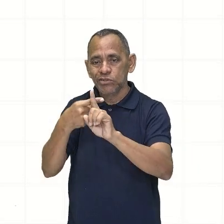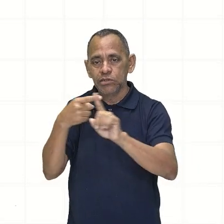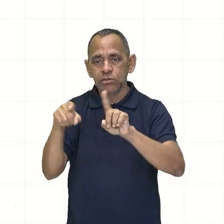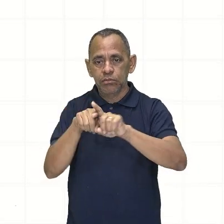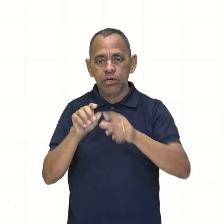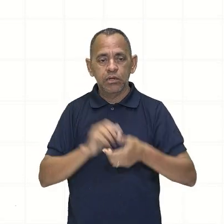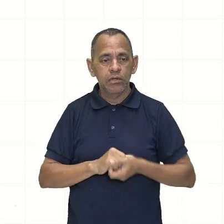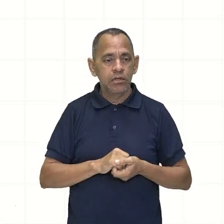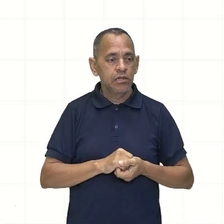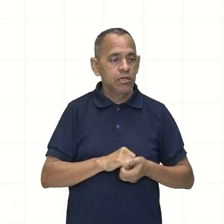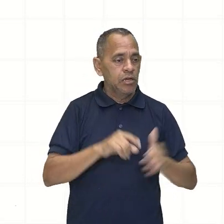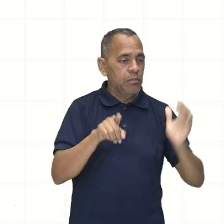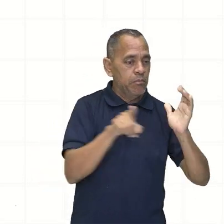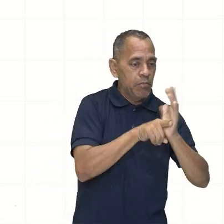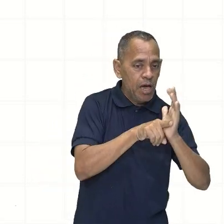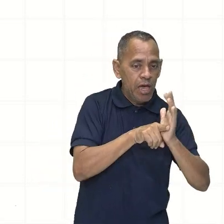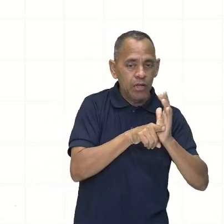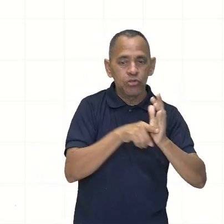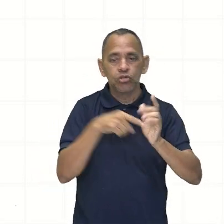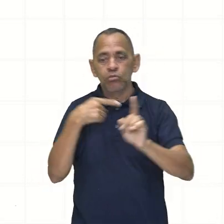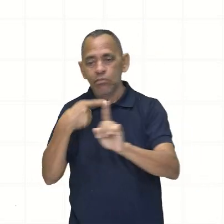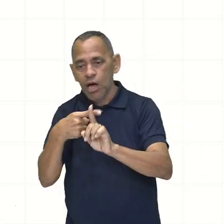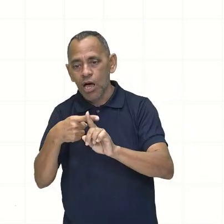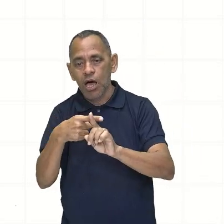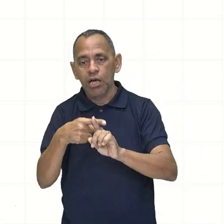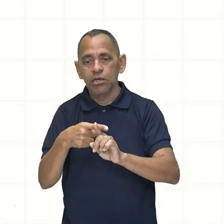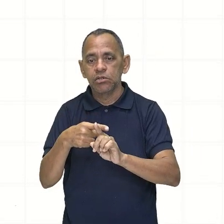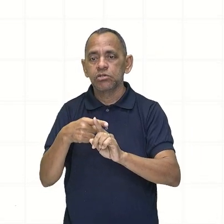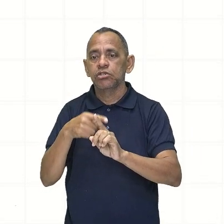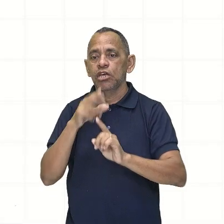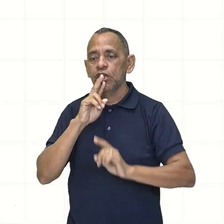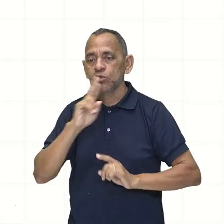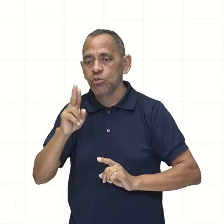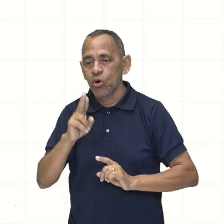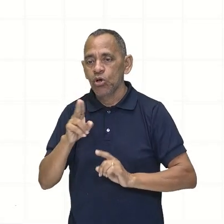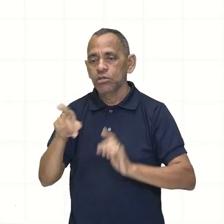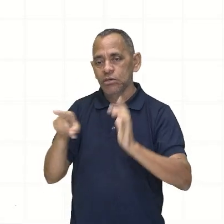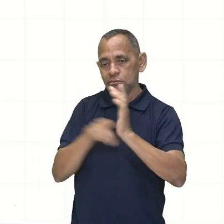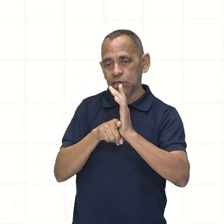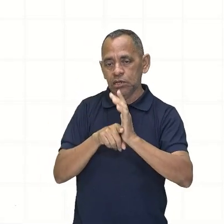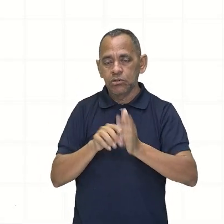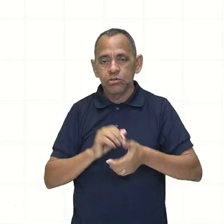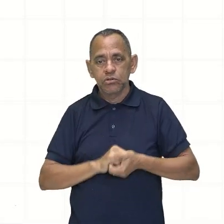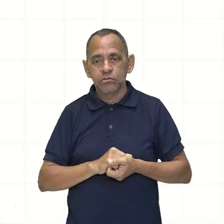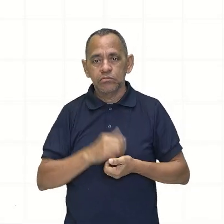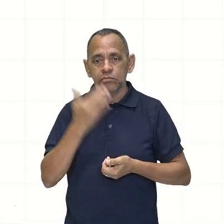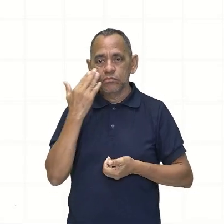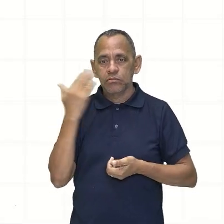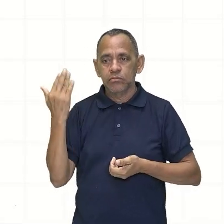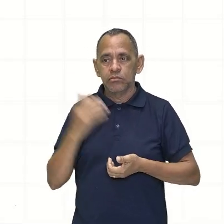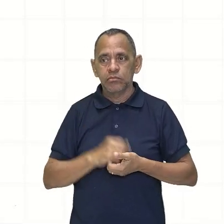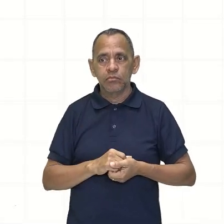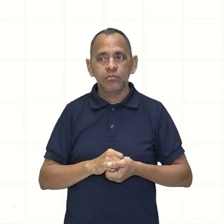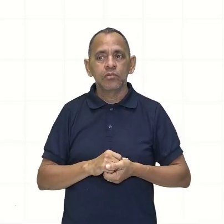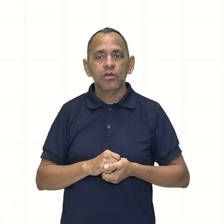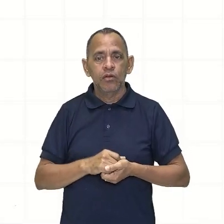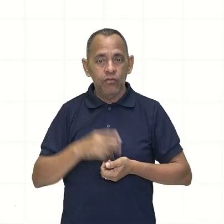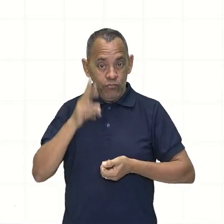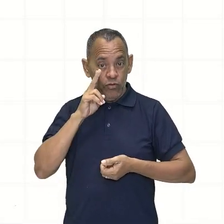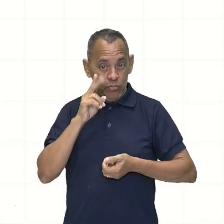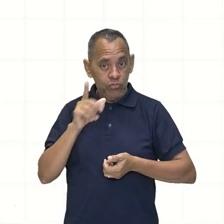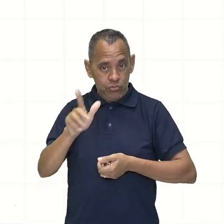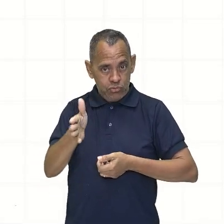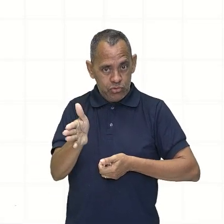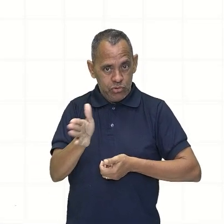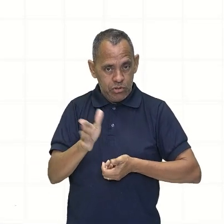sendo feito do jeito que a gente viu, né, lá no início, ó. Um é mais e o outro é menos, né? Porque quando não